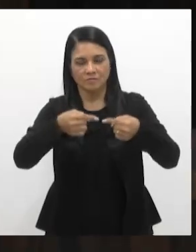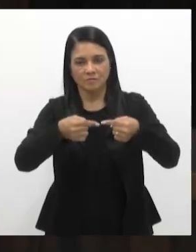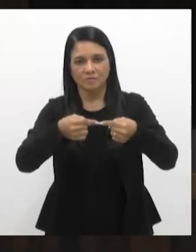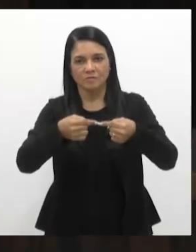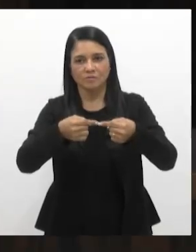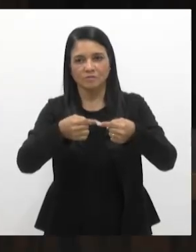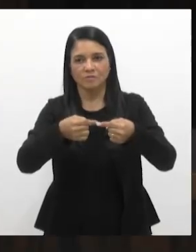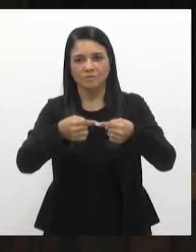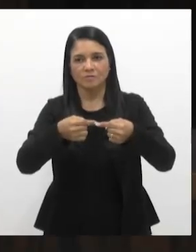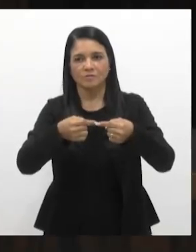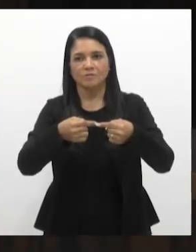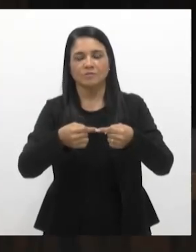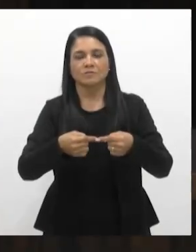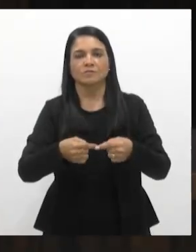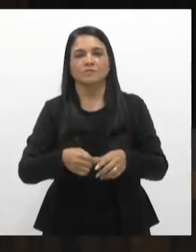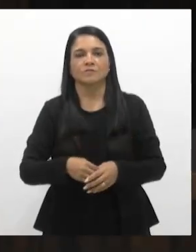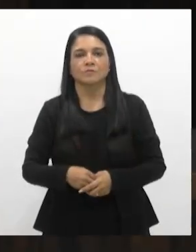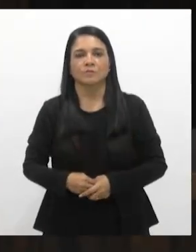discussão.